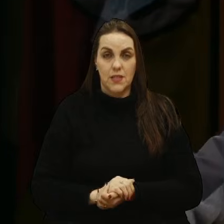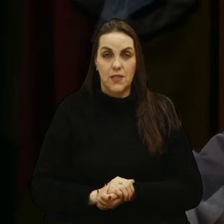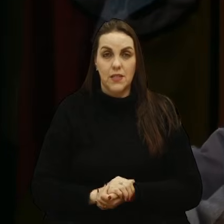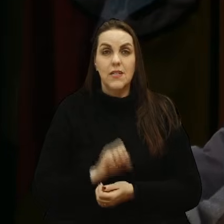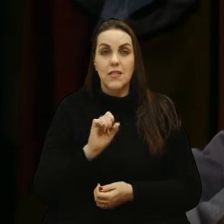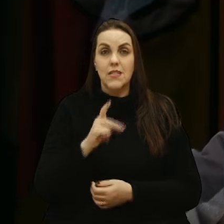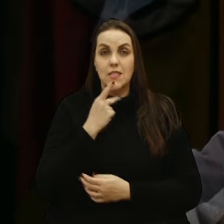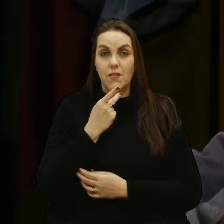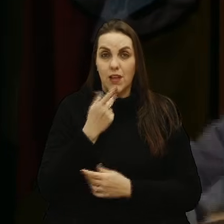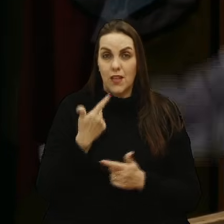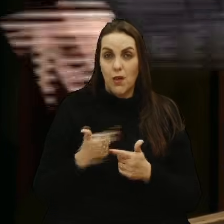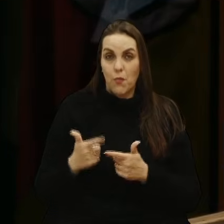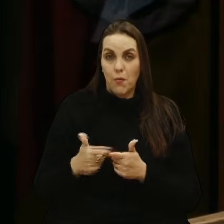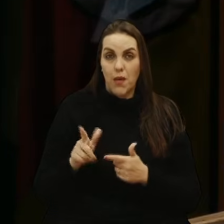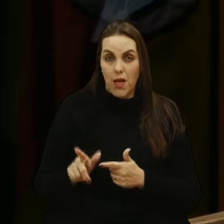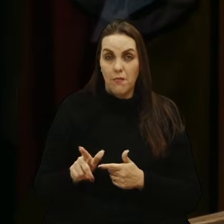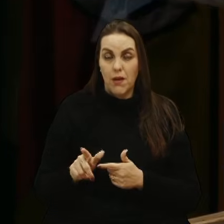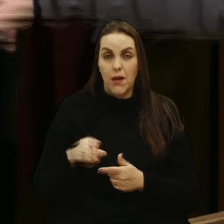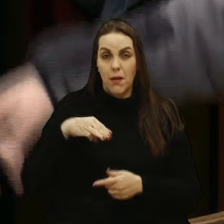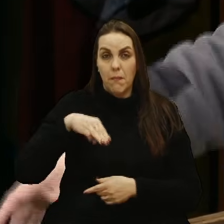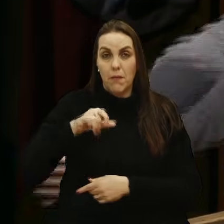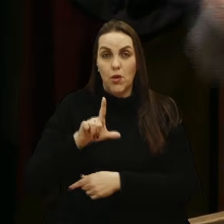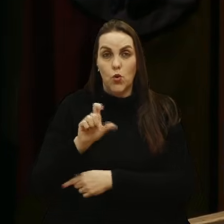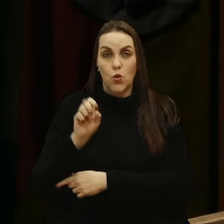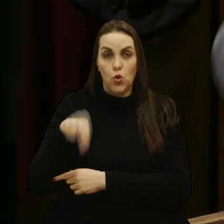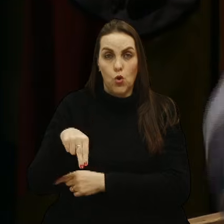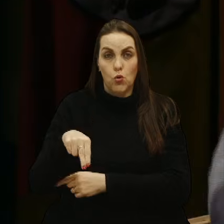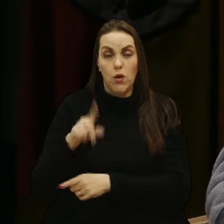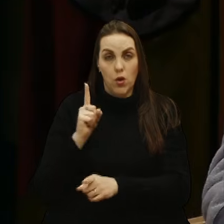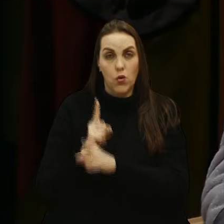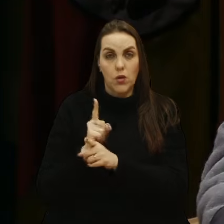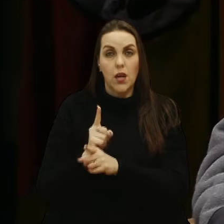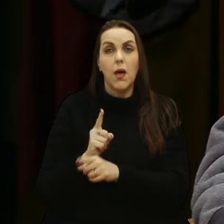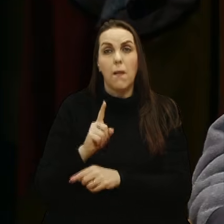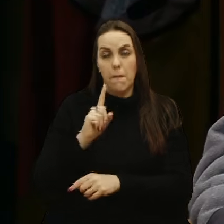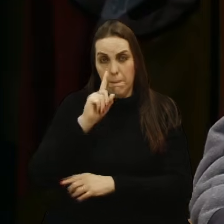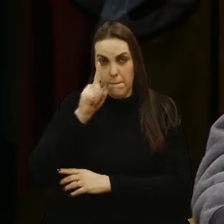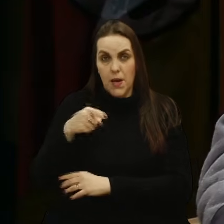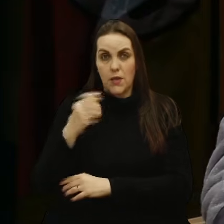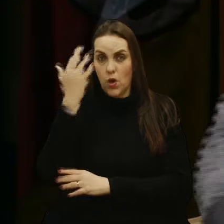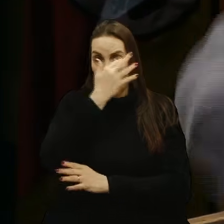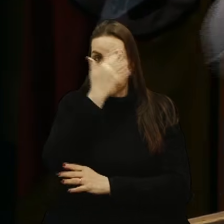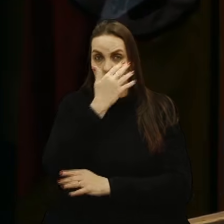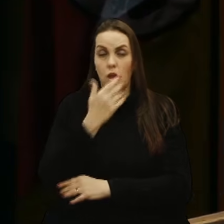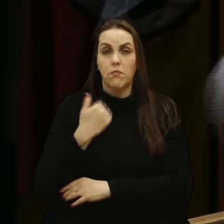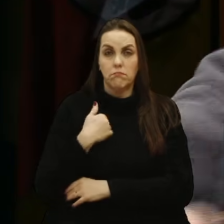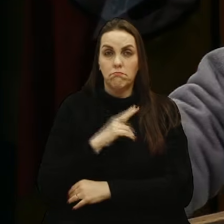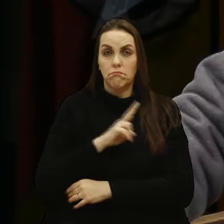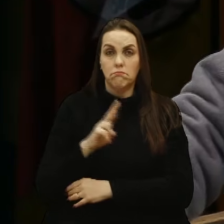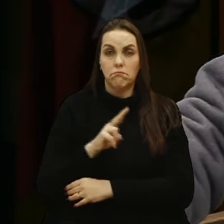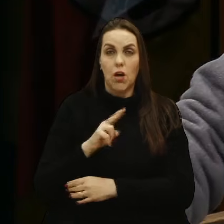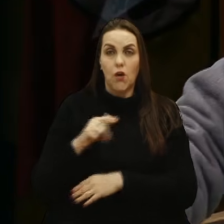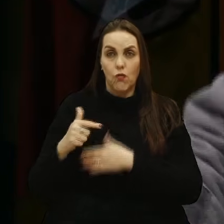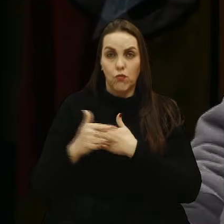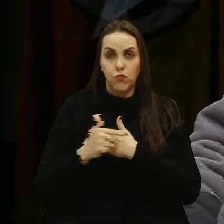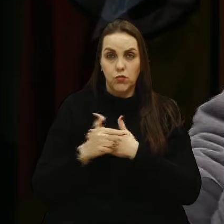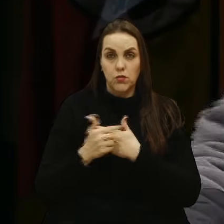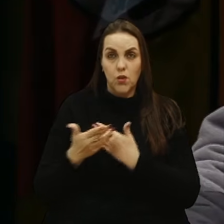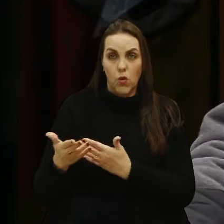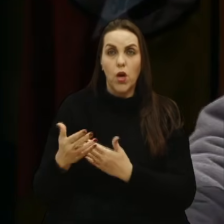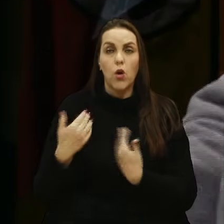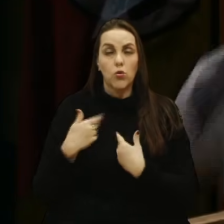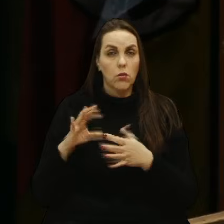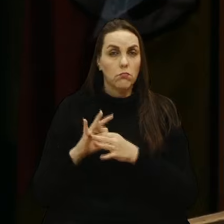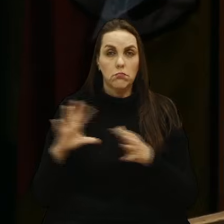tiver problema, Milton, encontrei o Milton aqui, eu falei, manda o Adiló me nomear um dia, que eu dou o parecer que pode contratar a Codeca